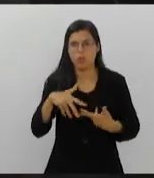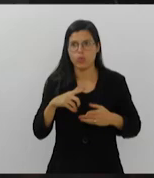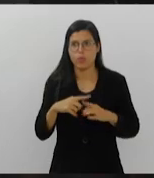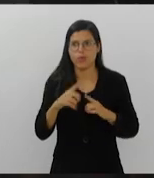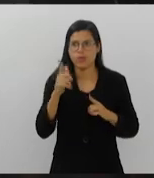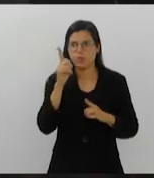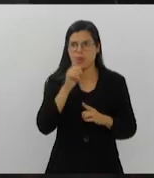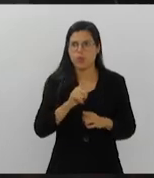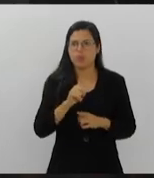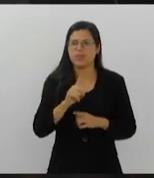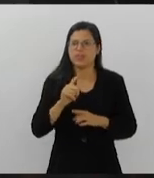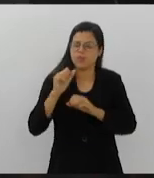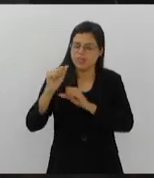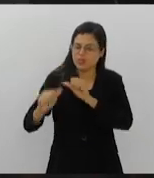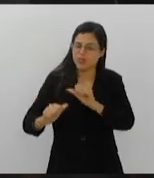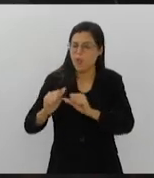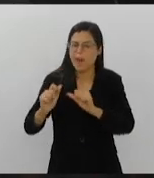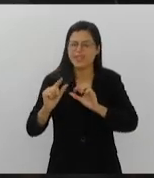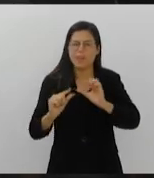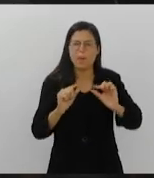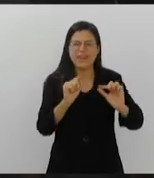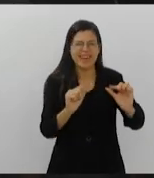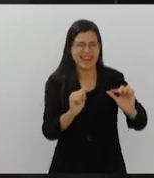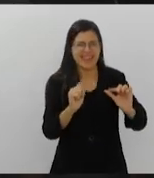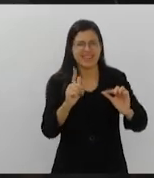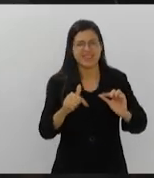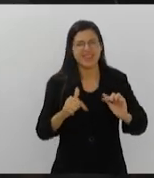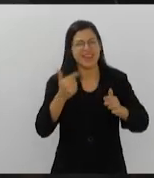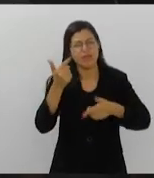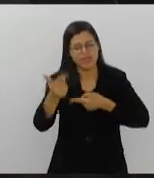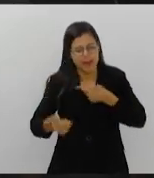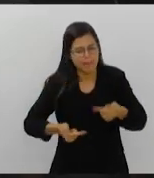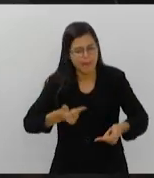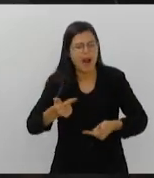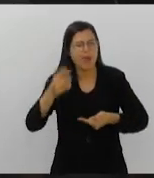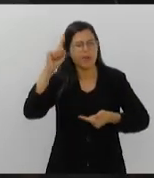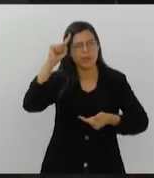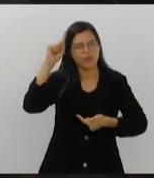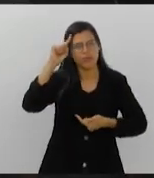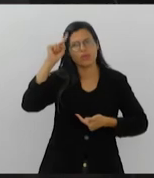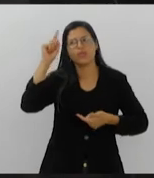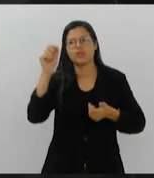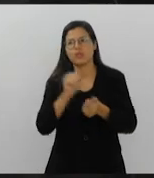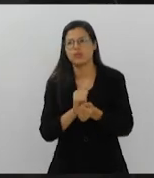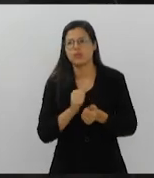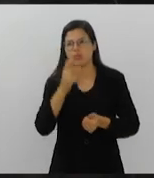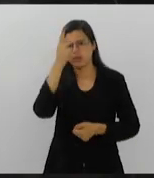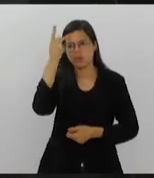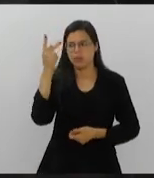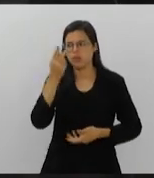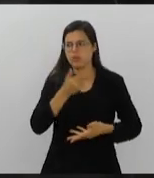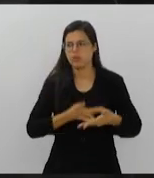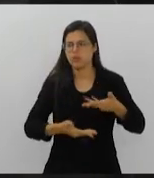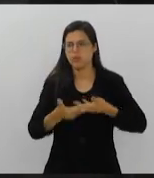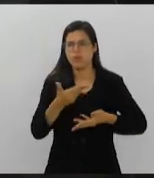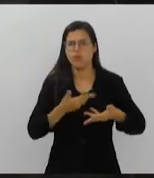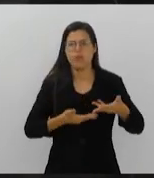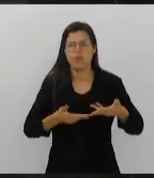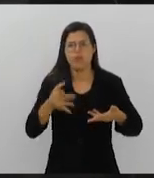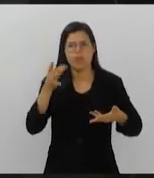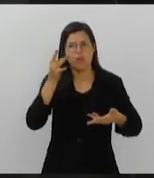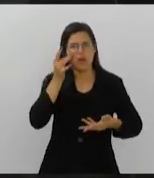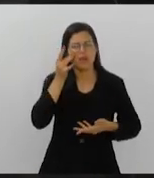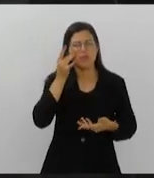o meu pequeno mundo, que é o mundo que a gente vive do trabalho, do dia a dia, das pessoas, da realidade. As realidades que a